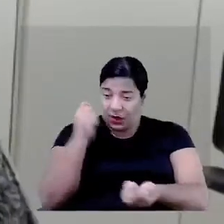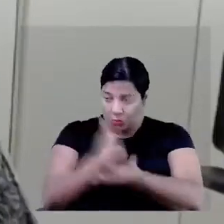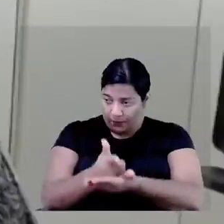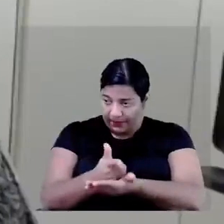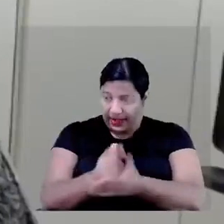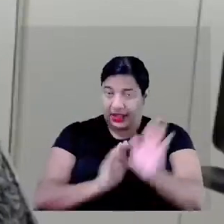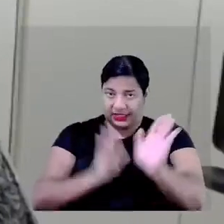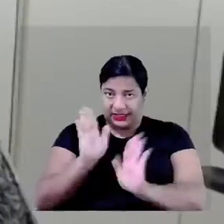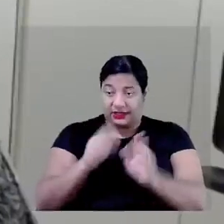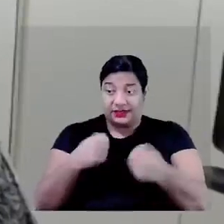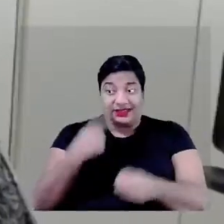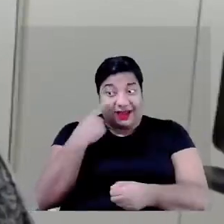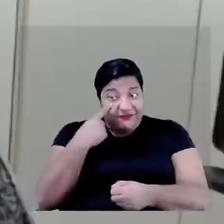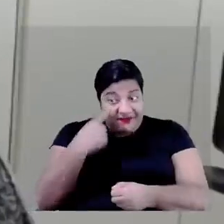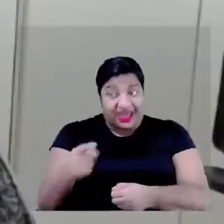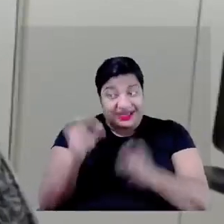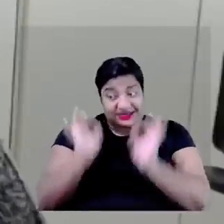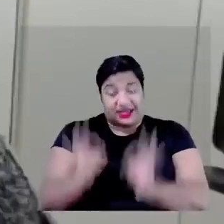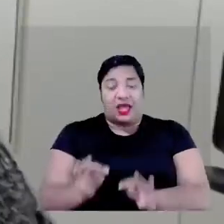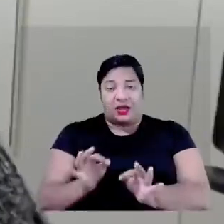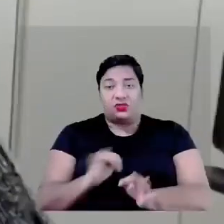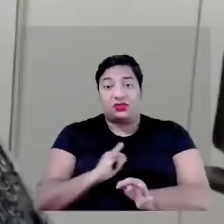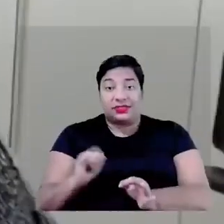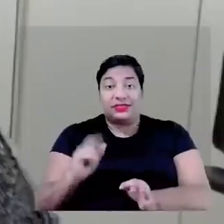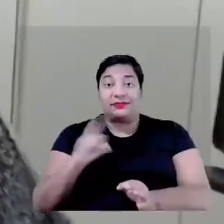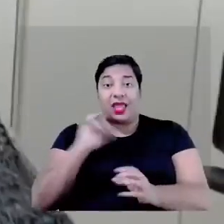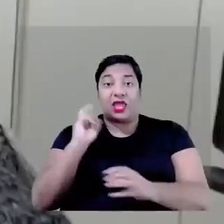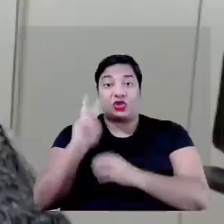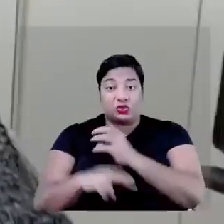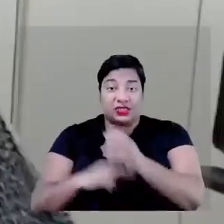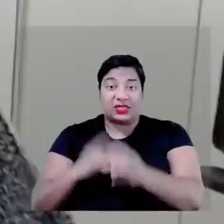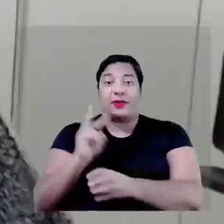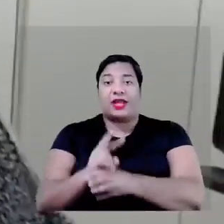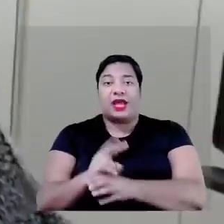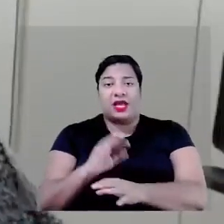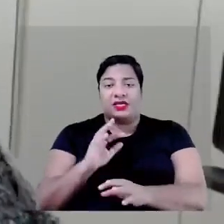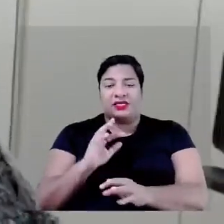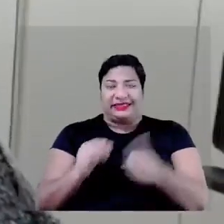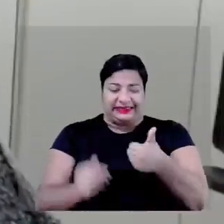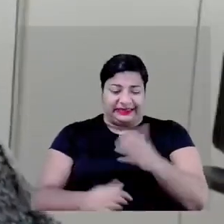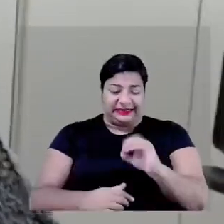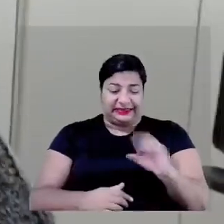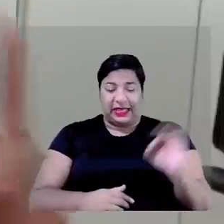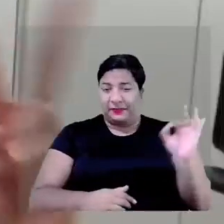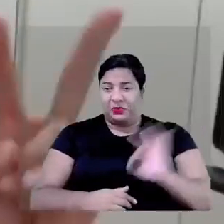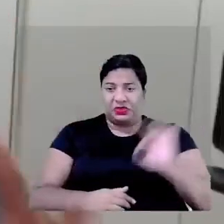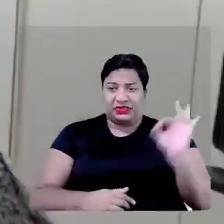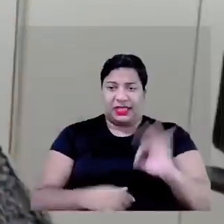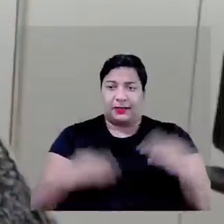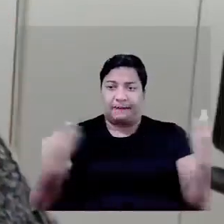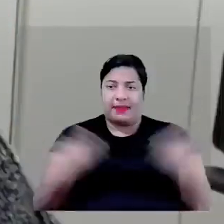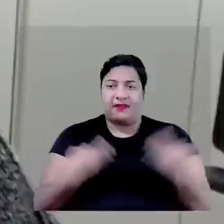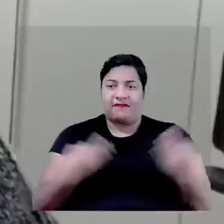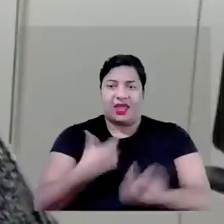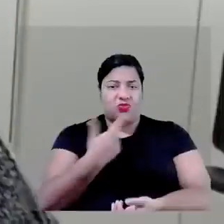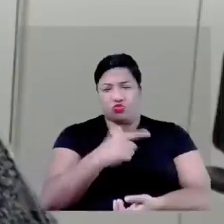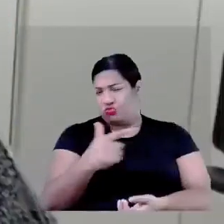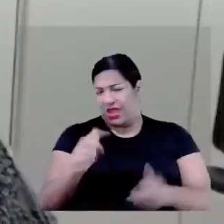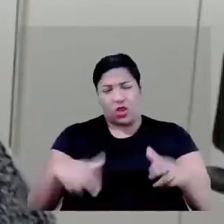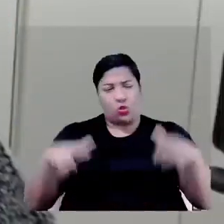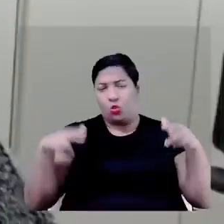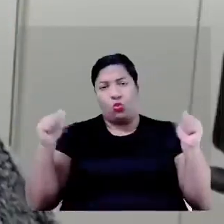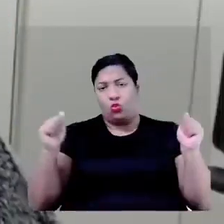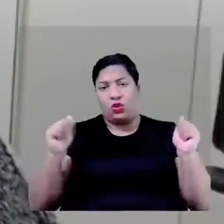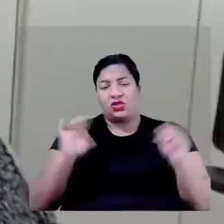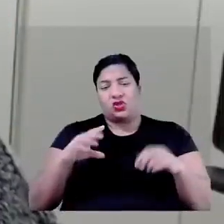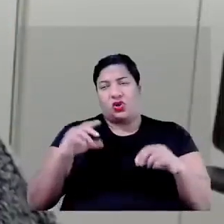aquilo mesmo que não seja 100% sustentável, nunca vai ser, né? Então, a gente meio que trabalha com minimização de